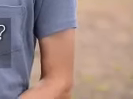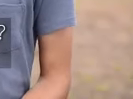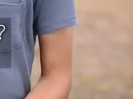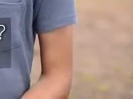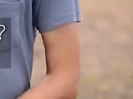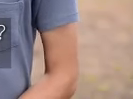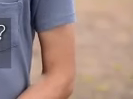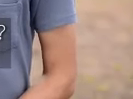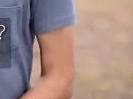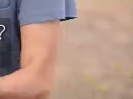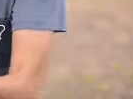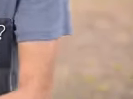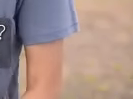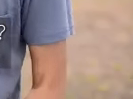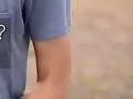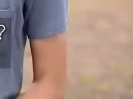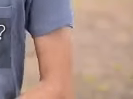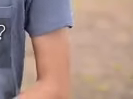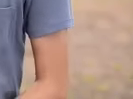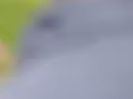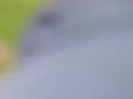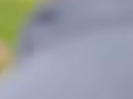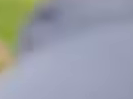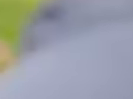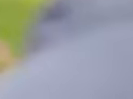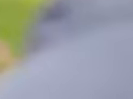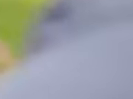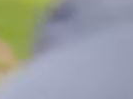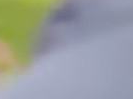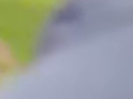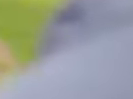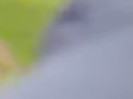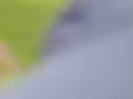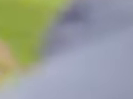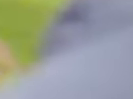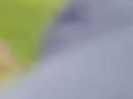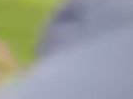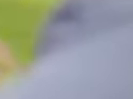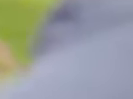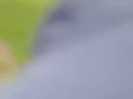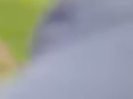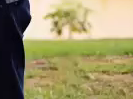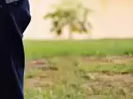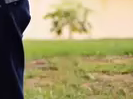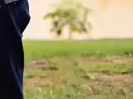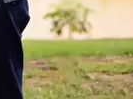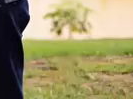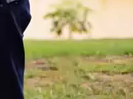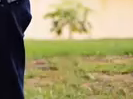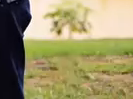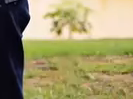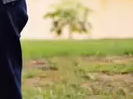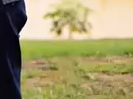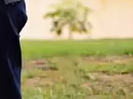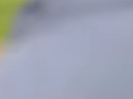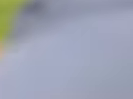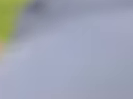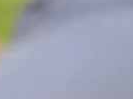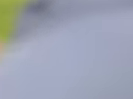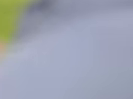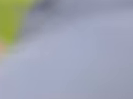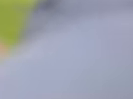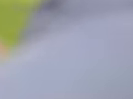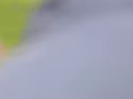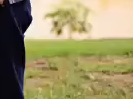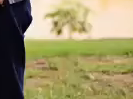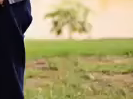So, will you be free tomorrow night? Oh, sorry. No, I won't. What will you do tomorrow night?